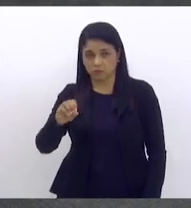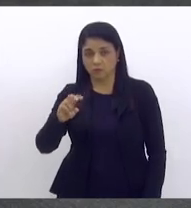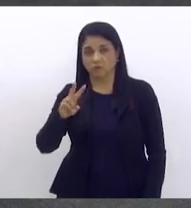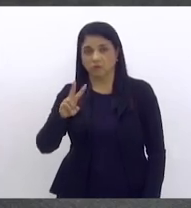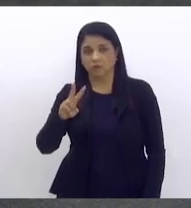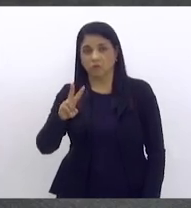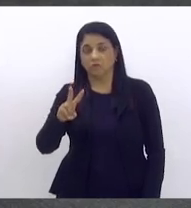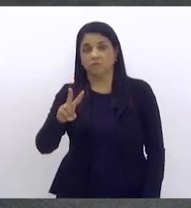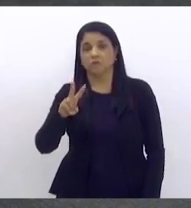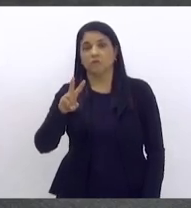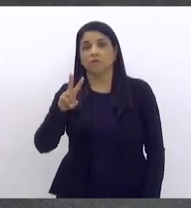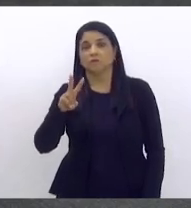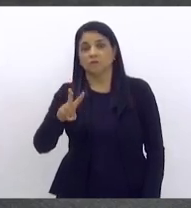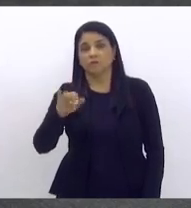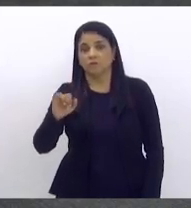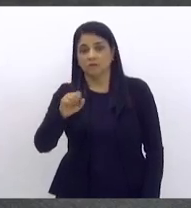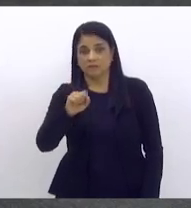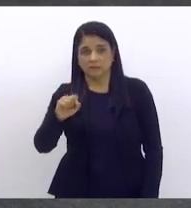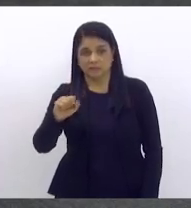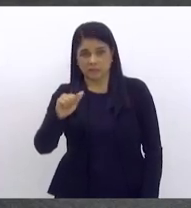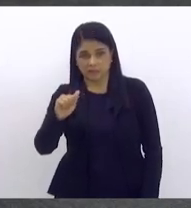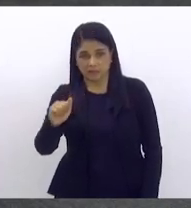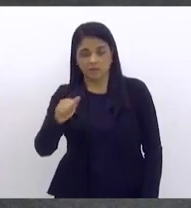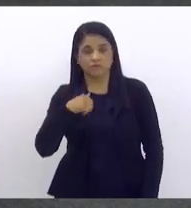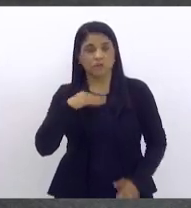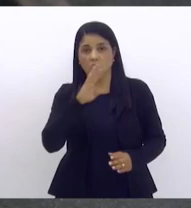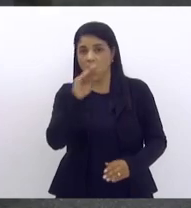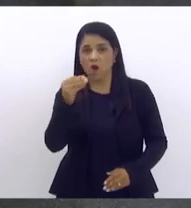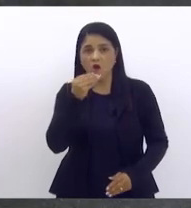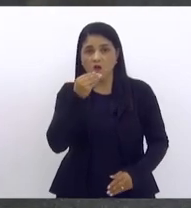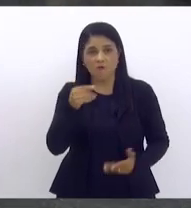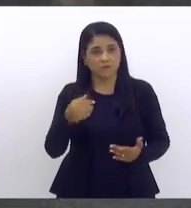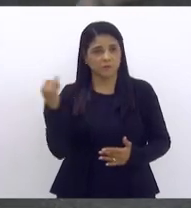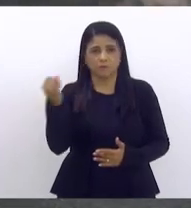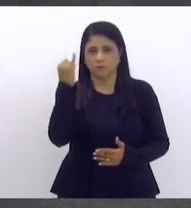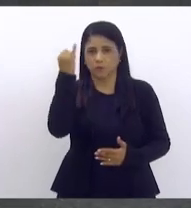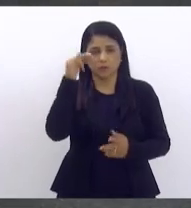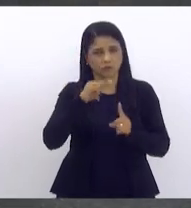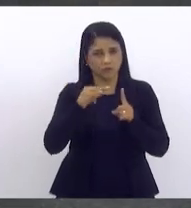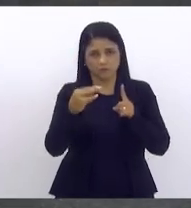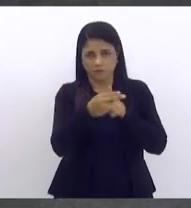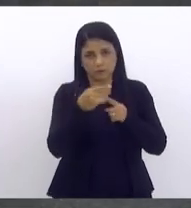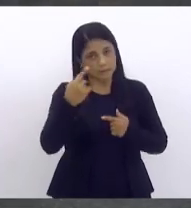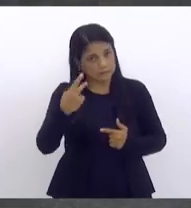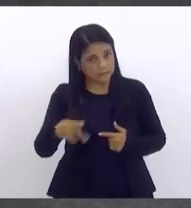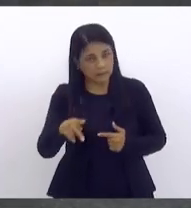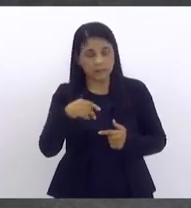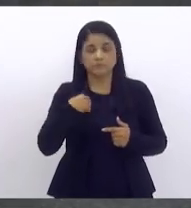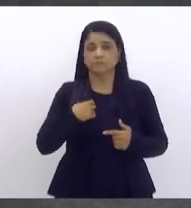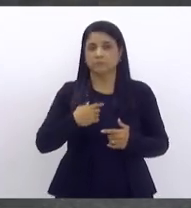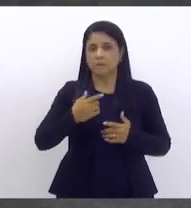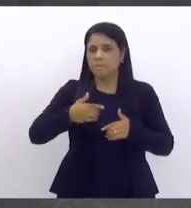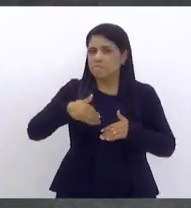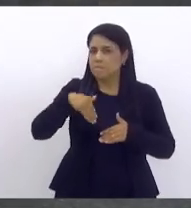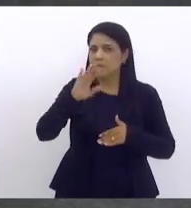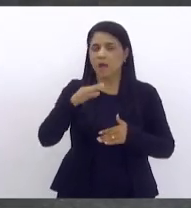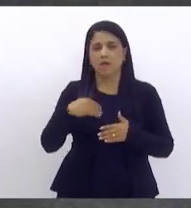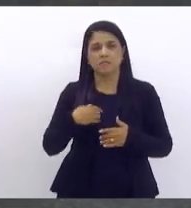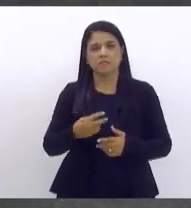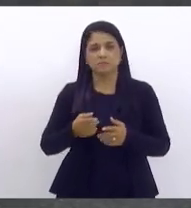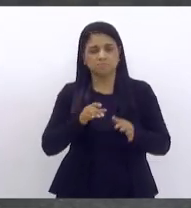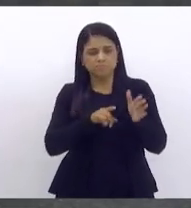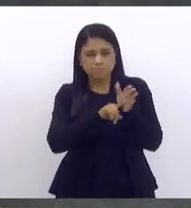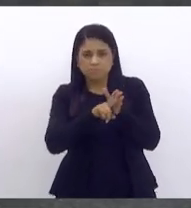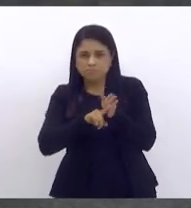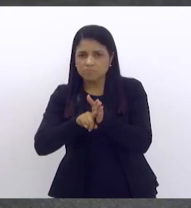é óbvia e é muito importante nesse momento. Quanto mais tivermos inteligência, mais a